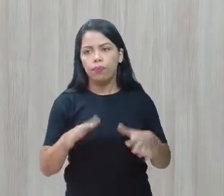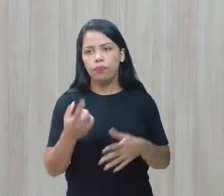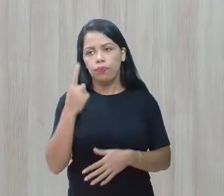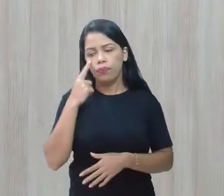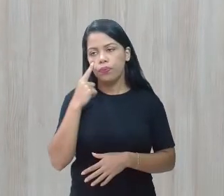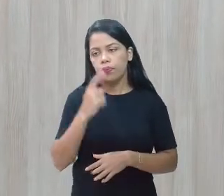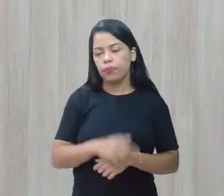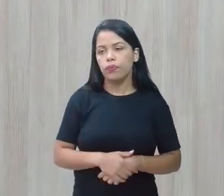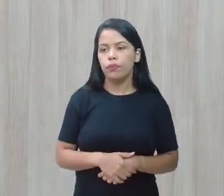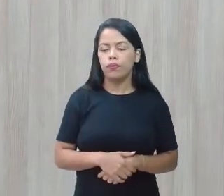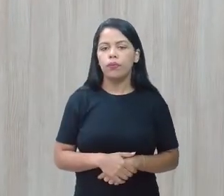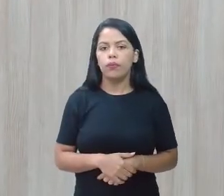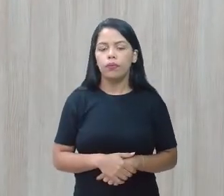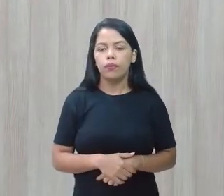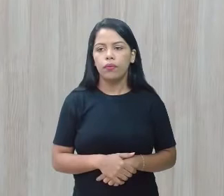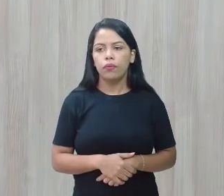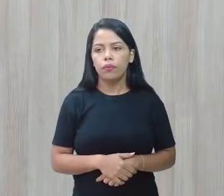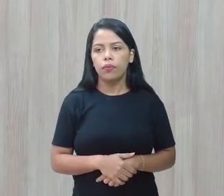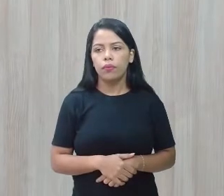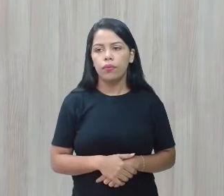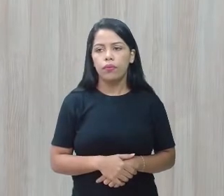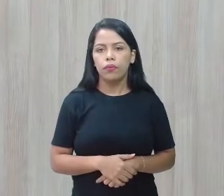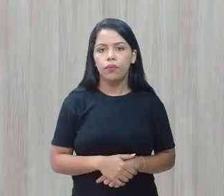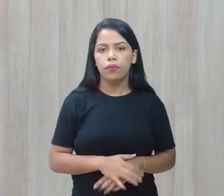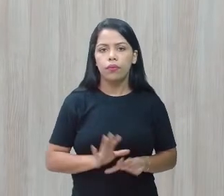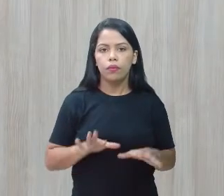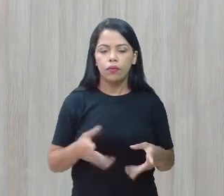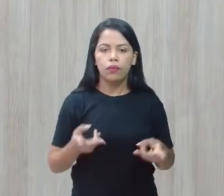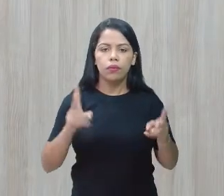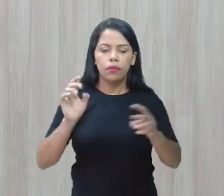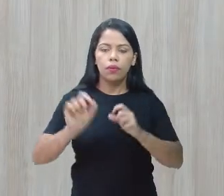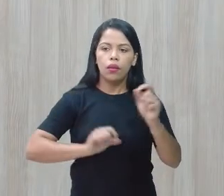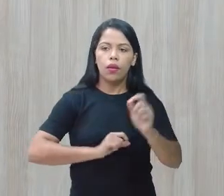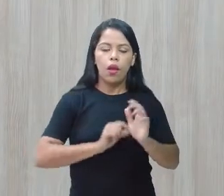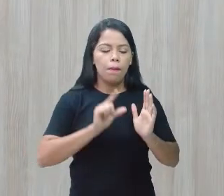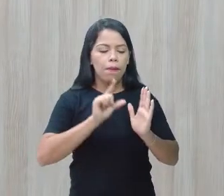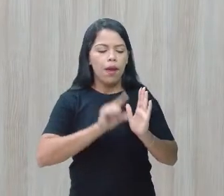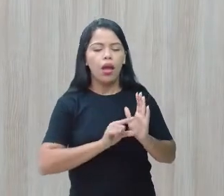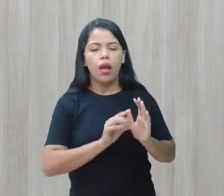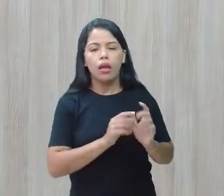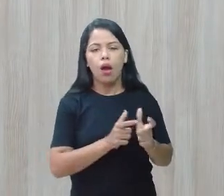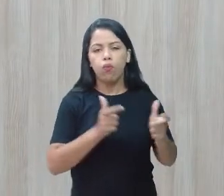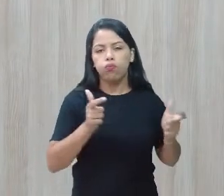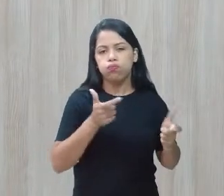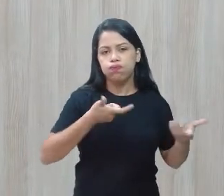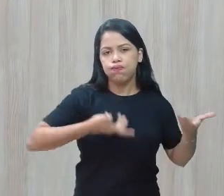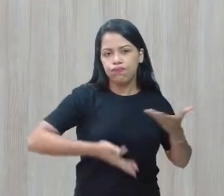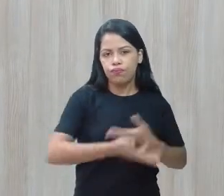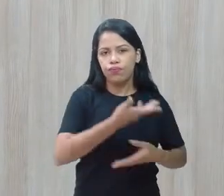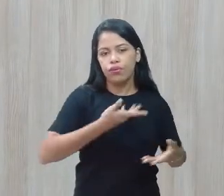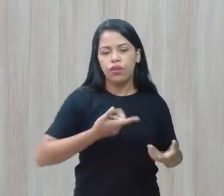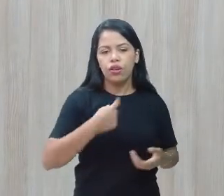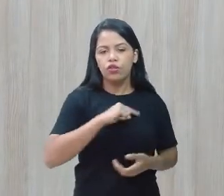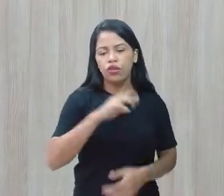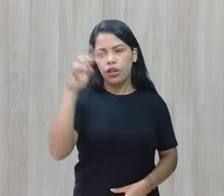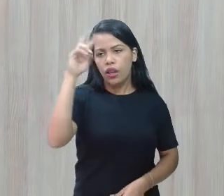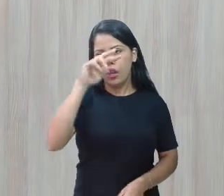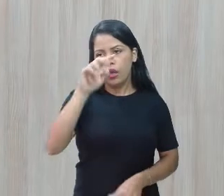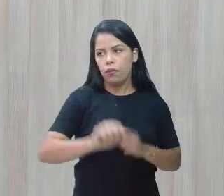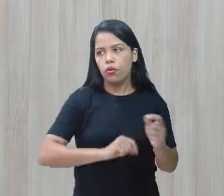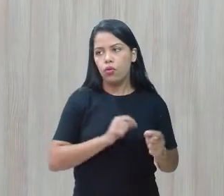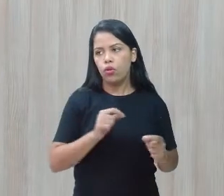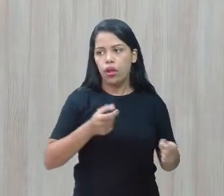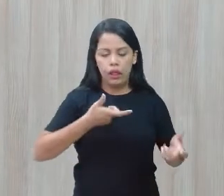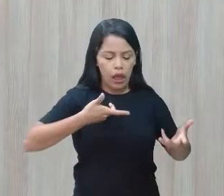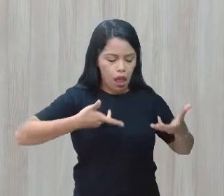em relação aí a essa, né, pequena e grande circulação, é para a gente lembrar que num